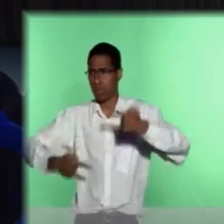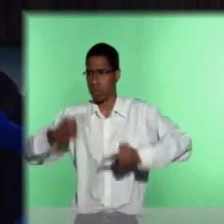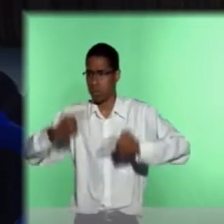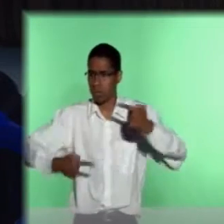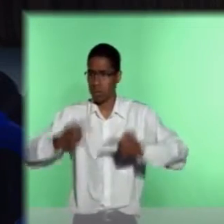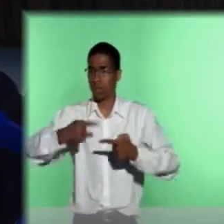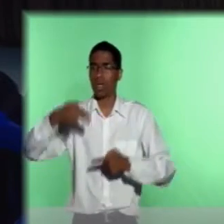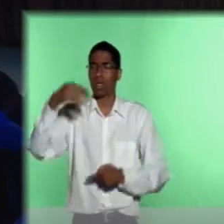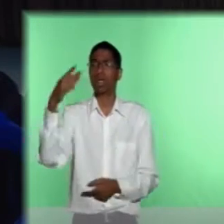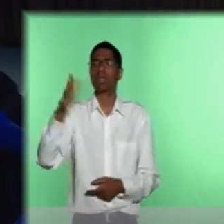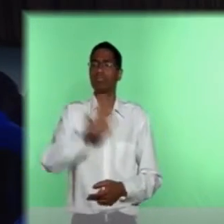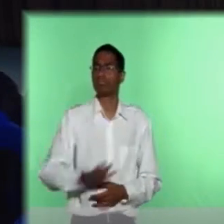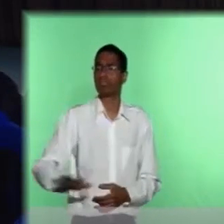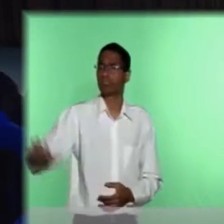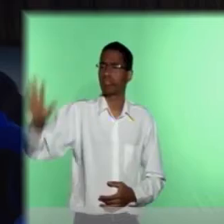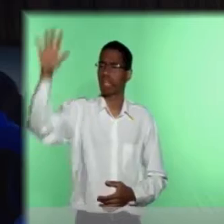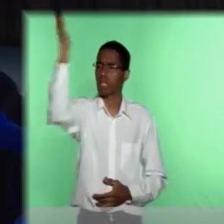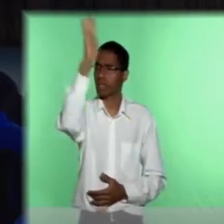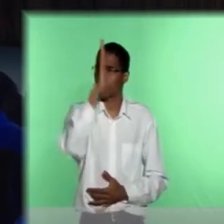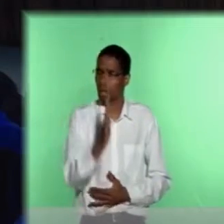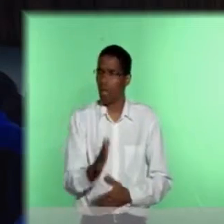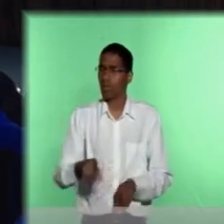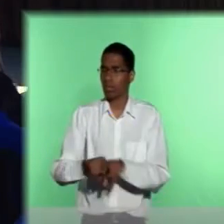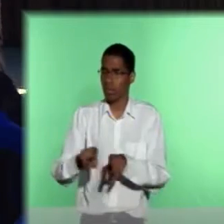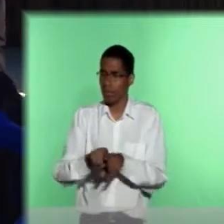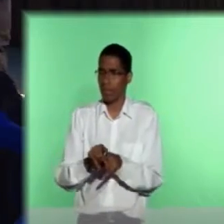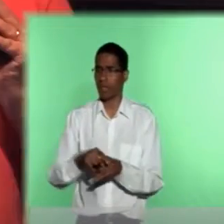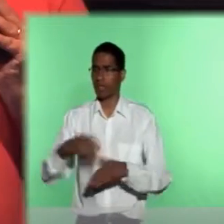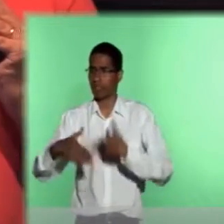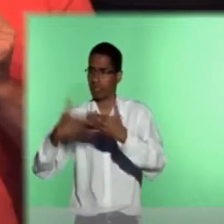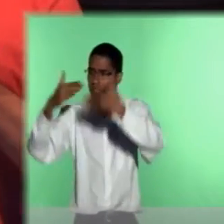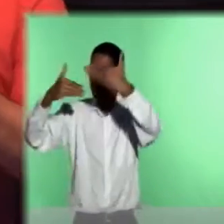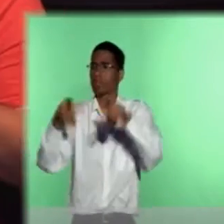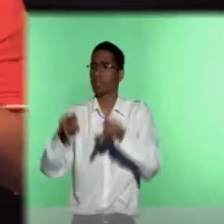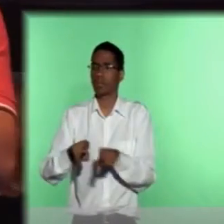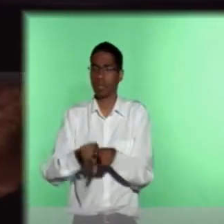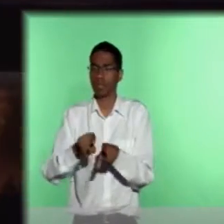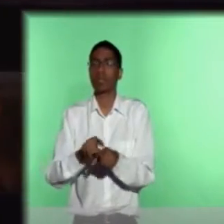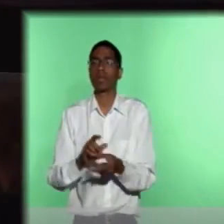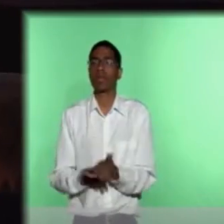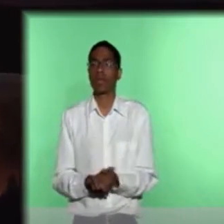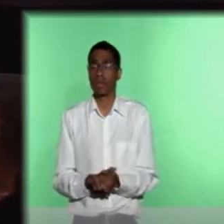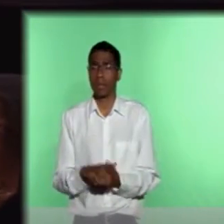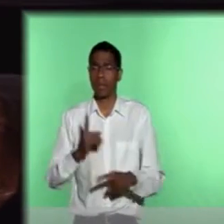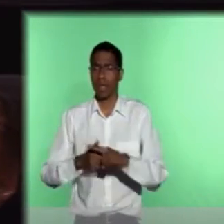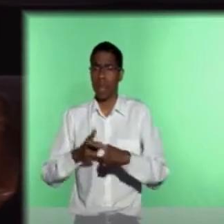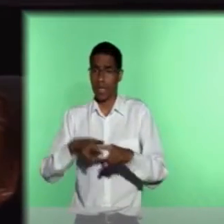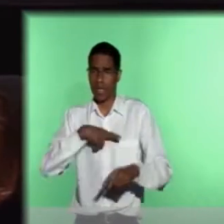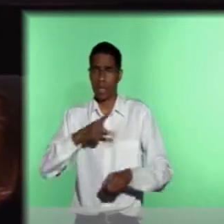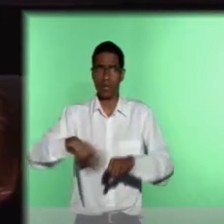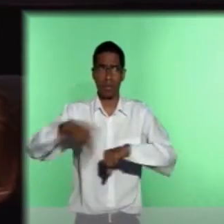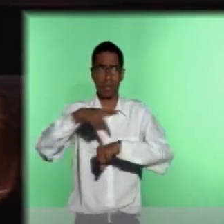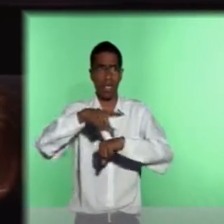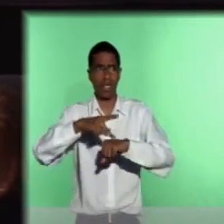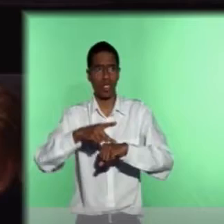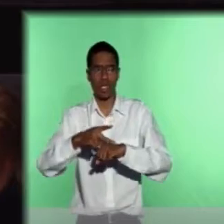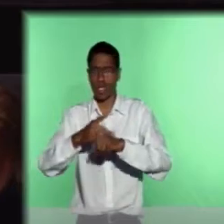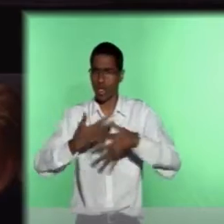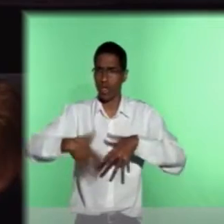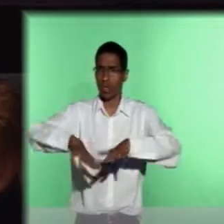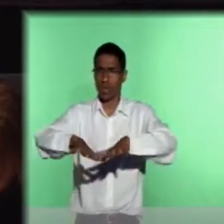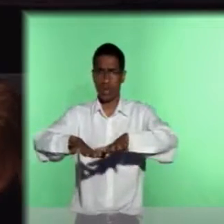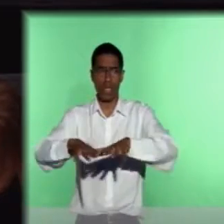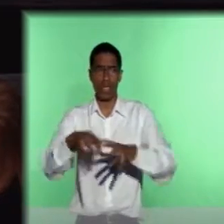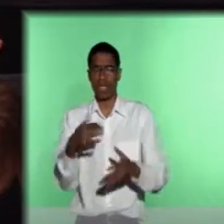internacional, porque não basta nós termos países que incluem os jovens no mercado de